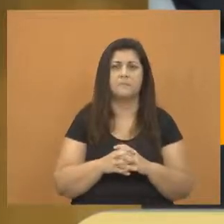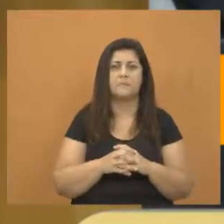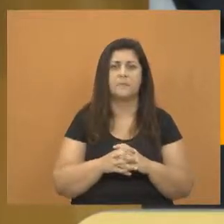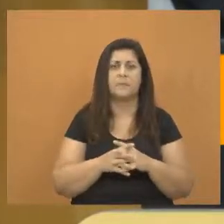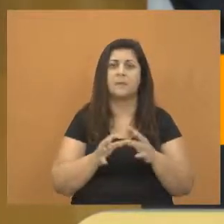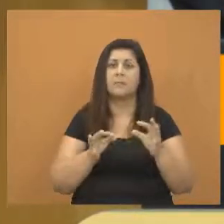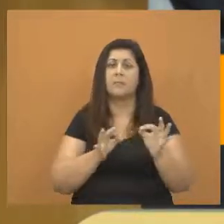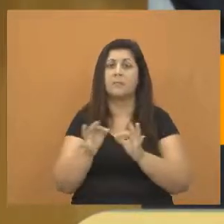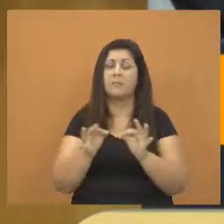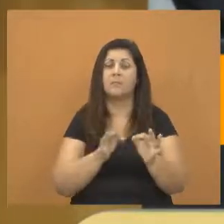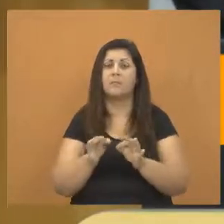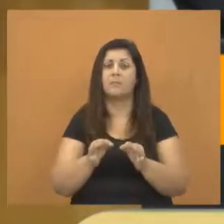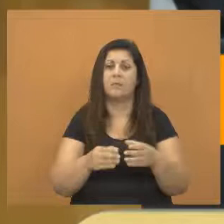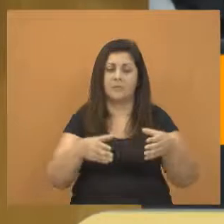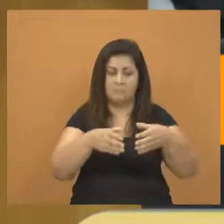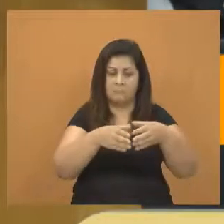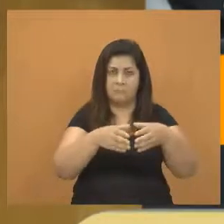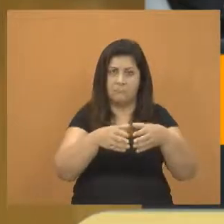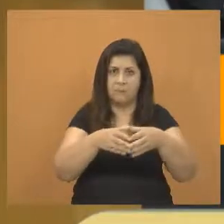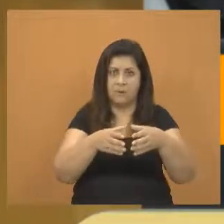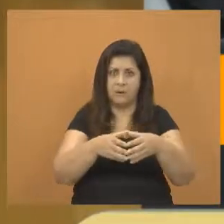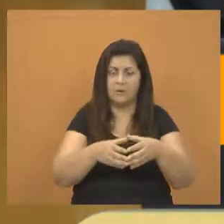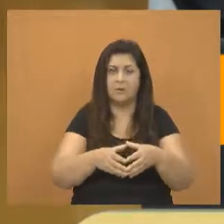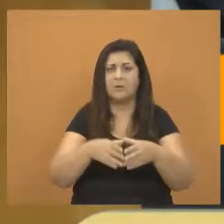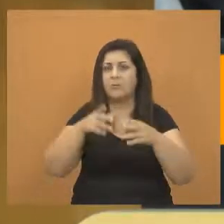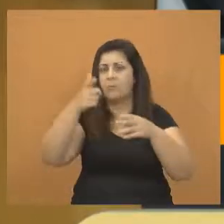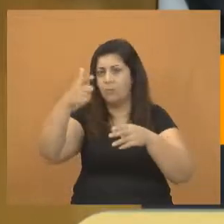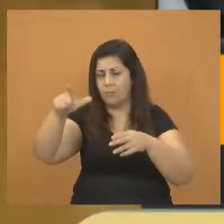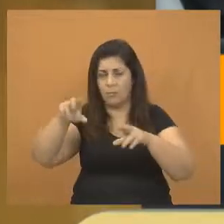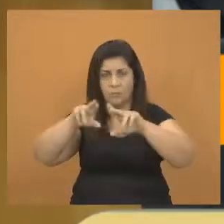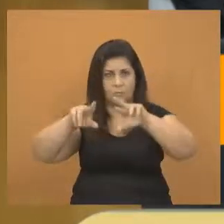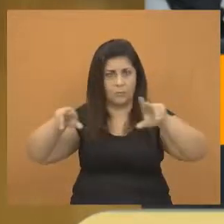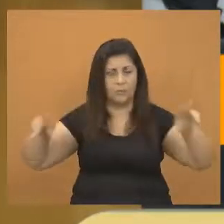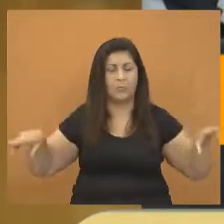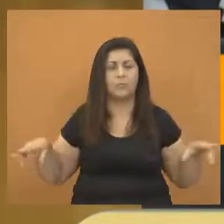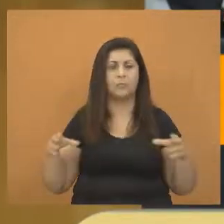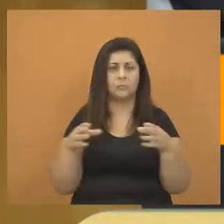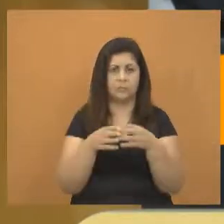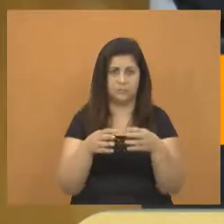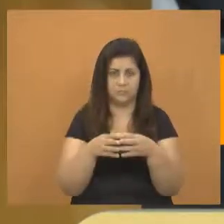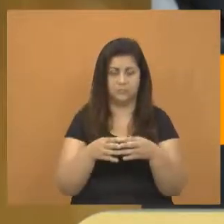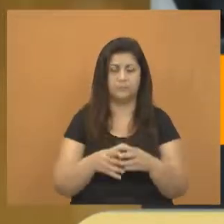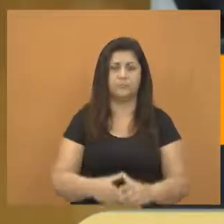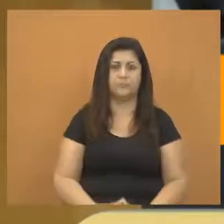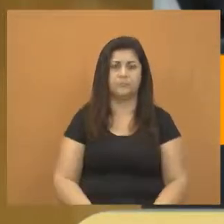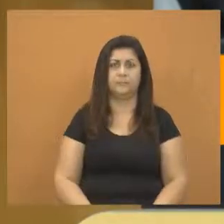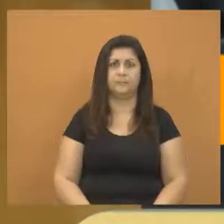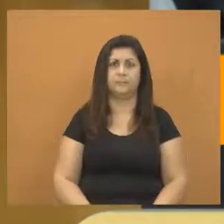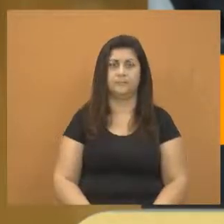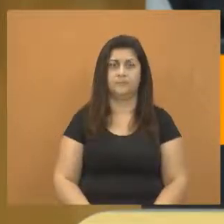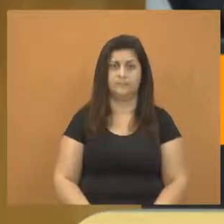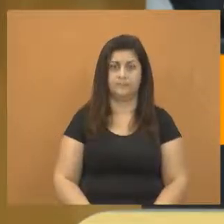Implantação de parques no Campo Grande, Califórnia, Esperança e Meia Lua.